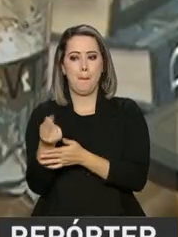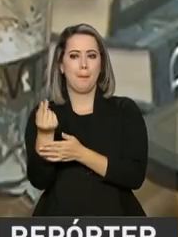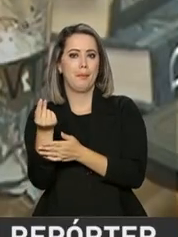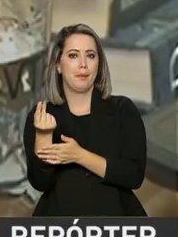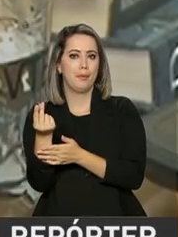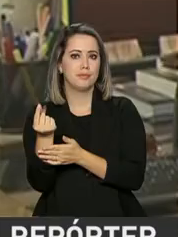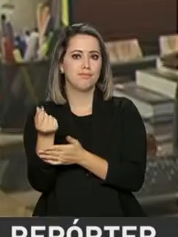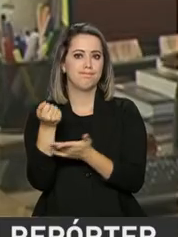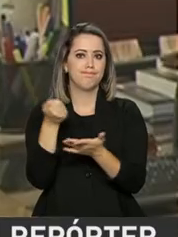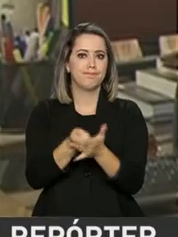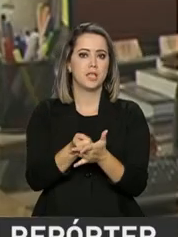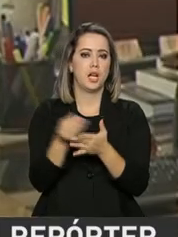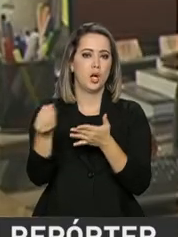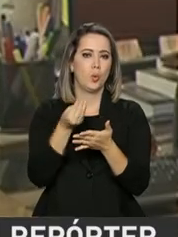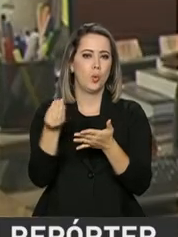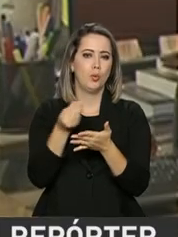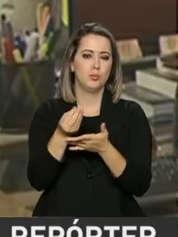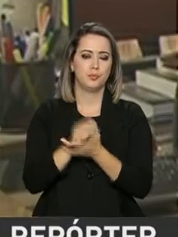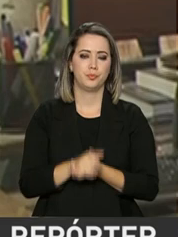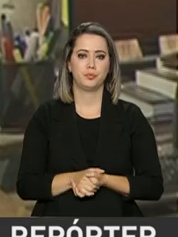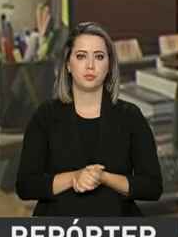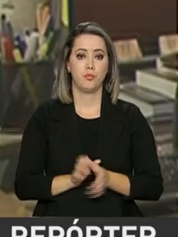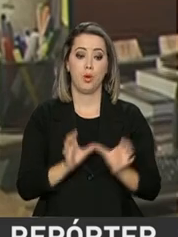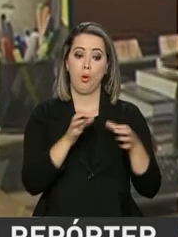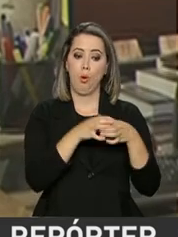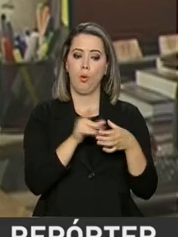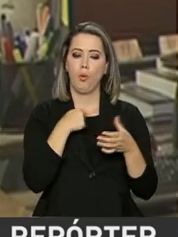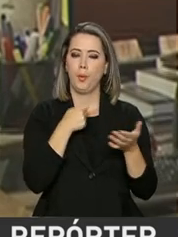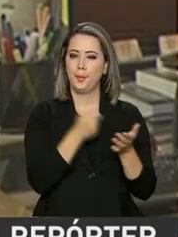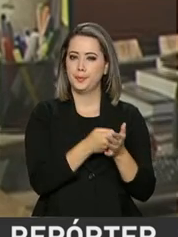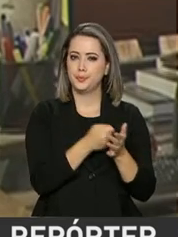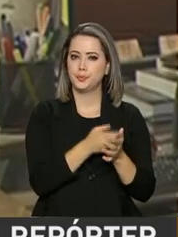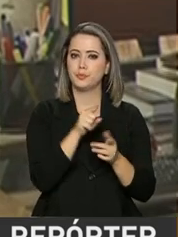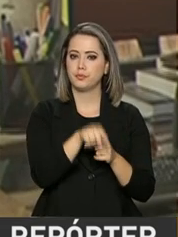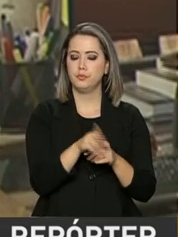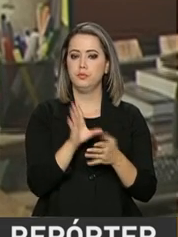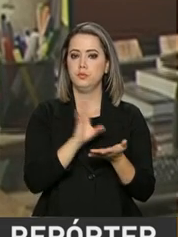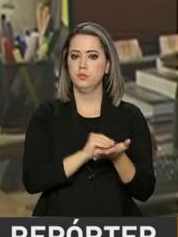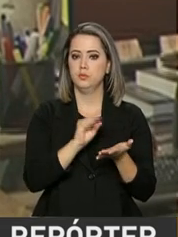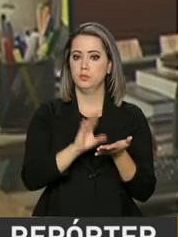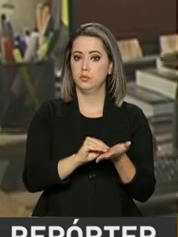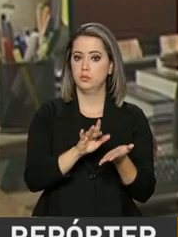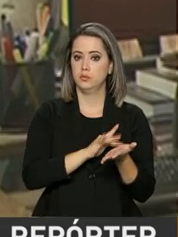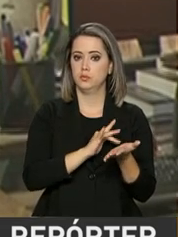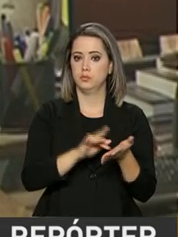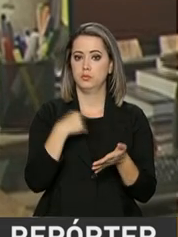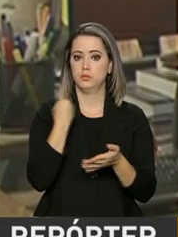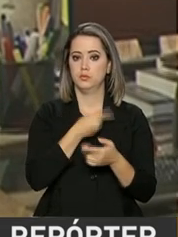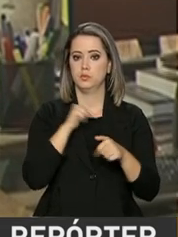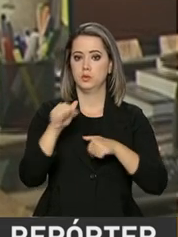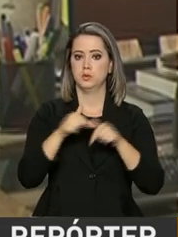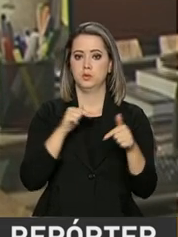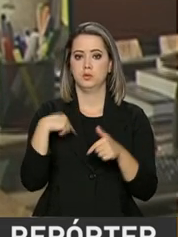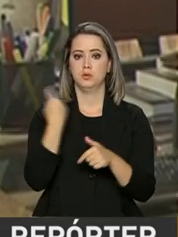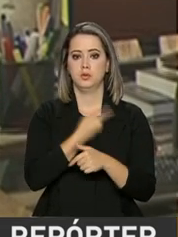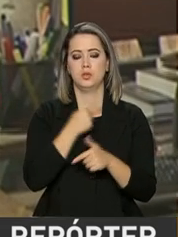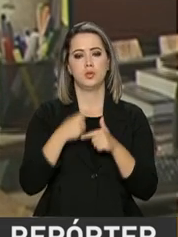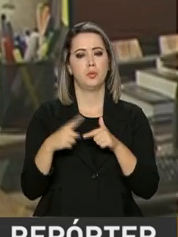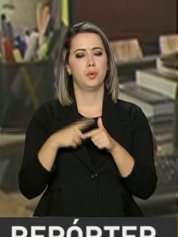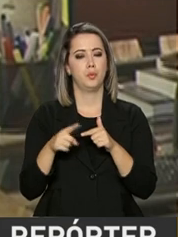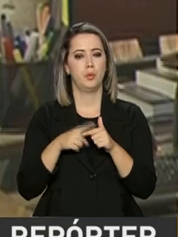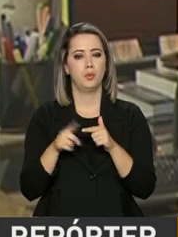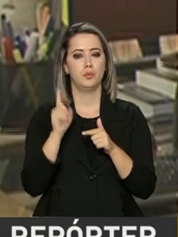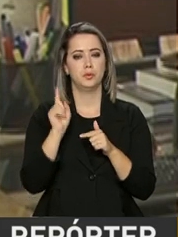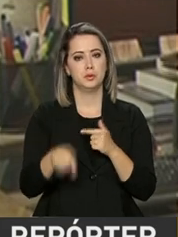novos projetos. O cliente financia o desenvolvimento do software, do aplicativo que a gente está trabalhando. E nisso a gente tem um problema que acaba